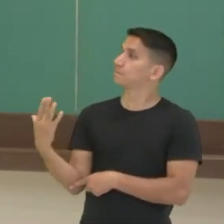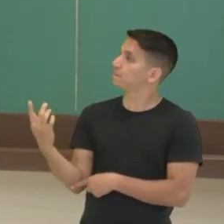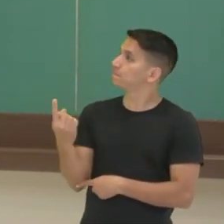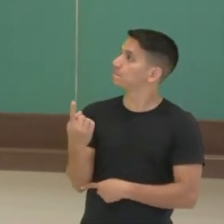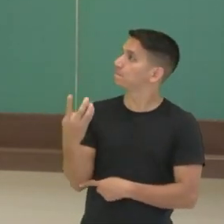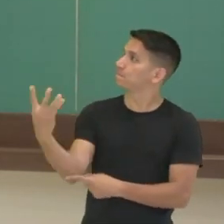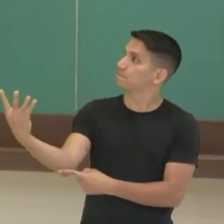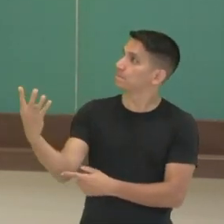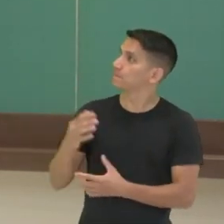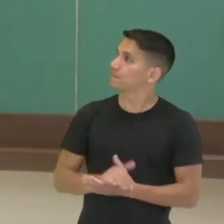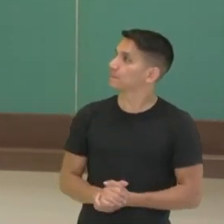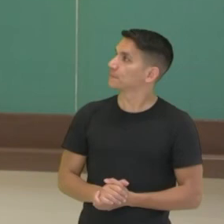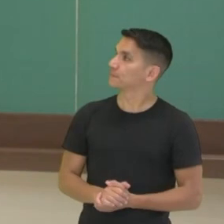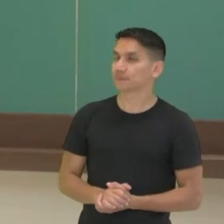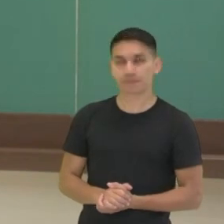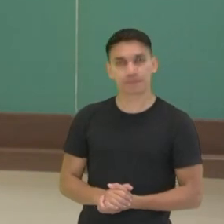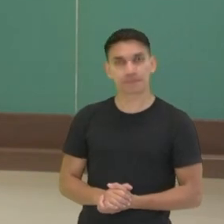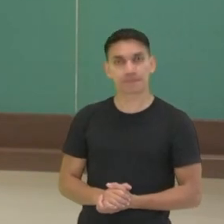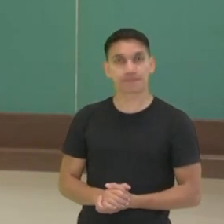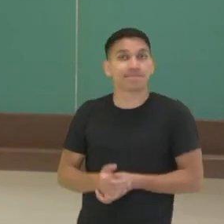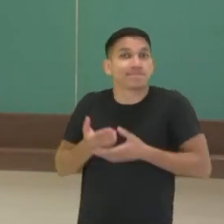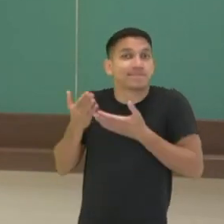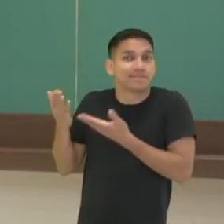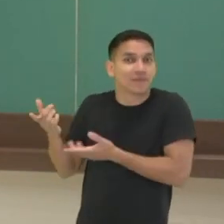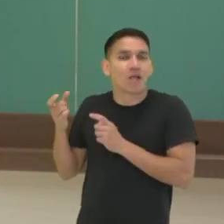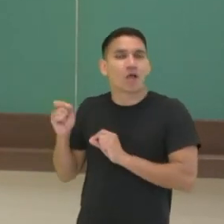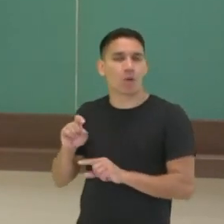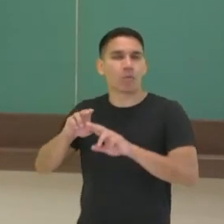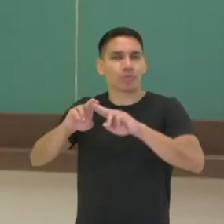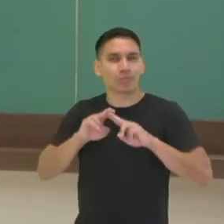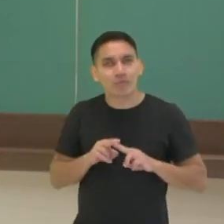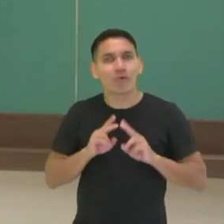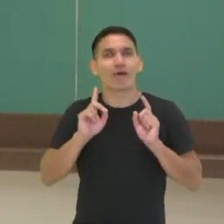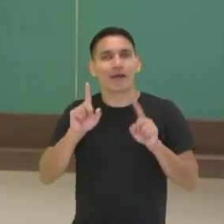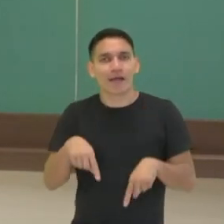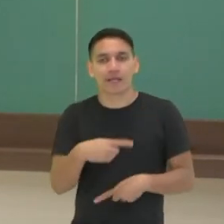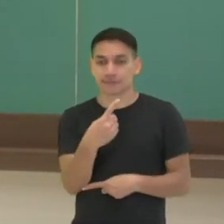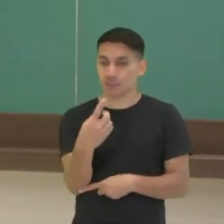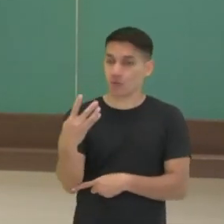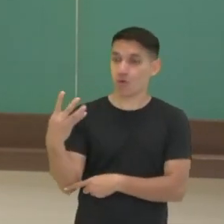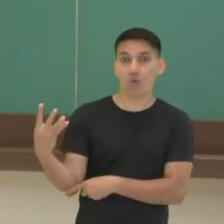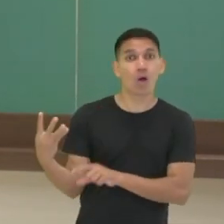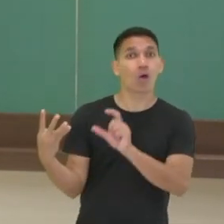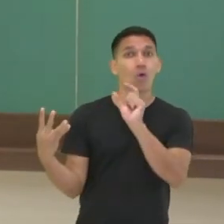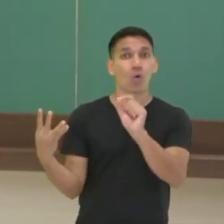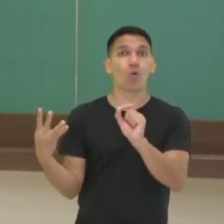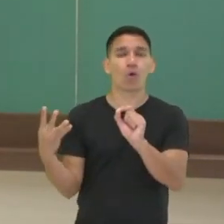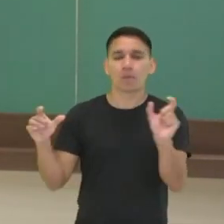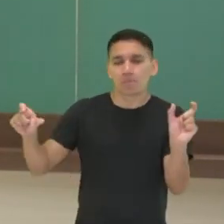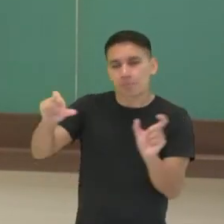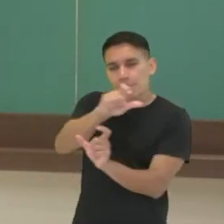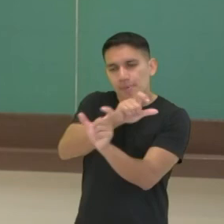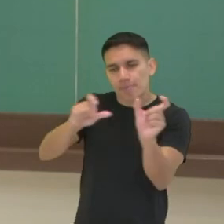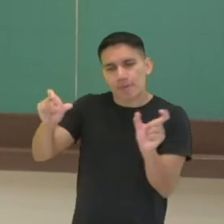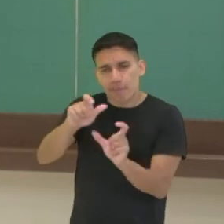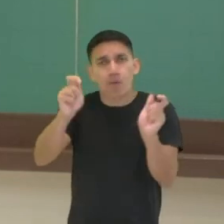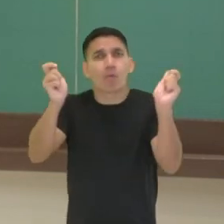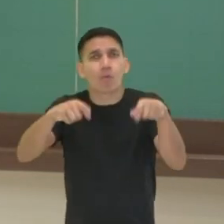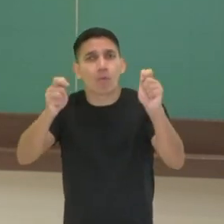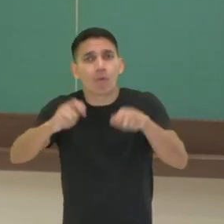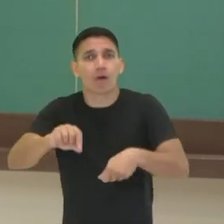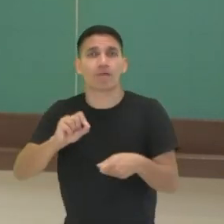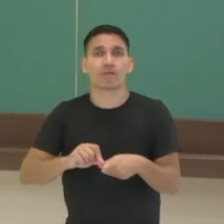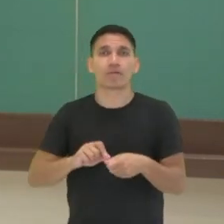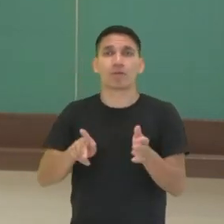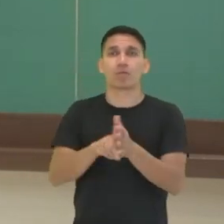de 144. Então, portanto, são 144 anagramas em que as